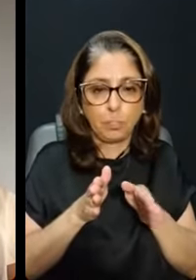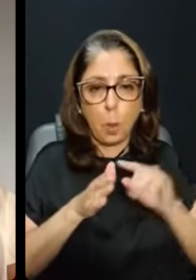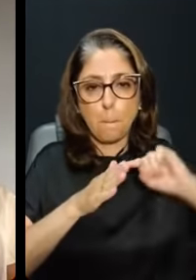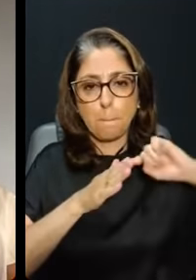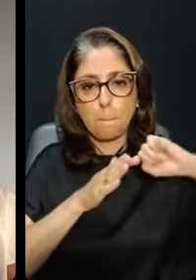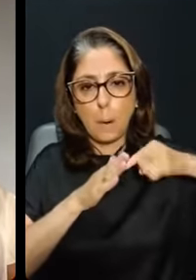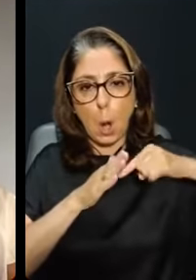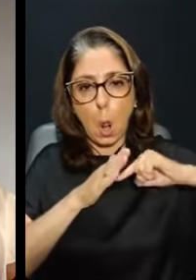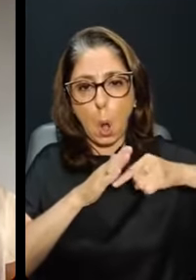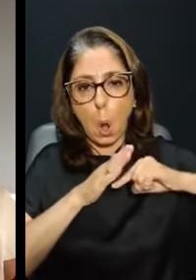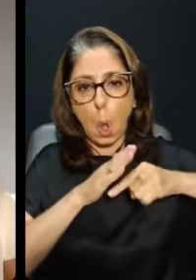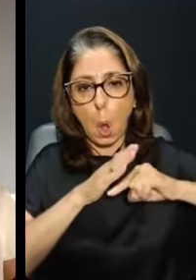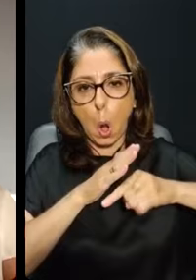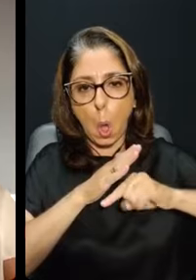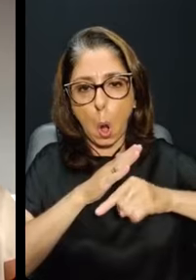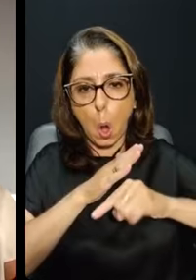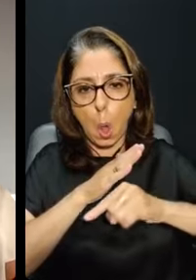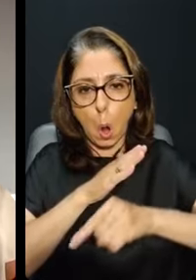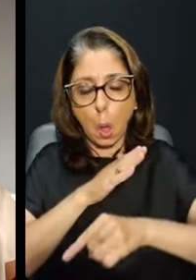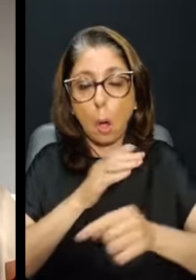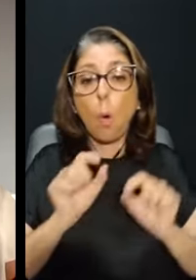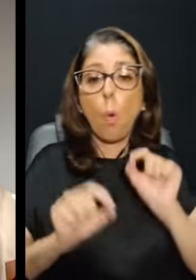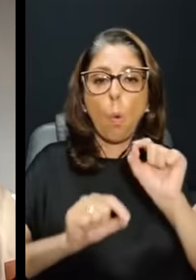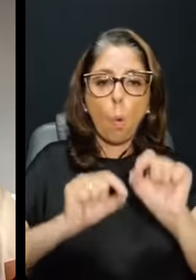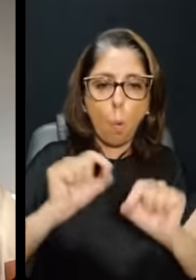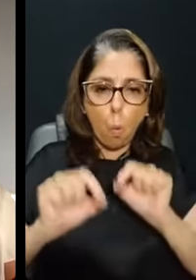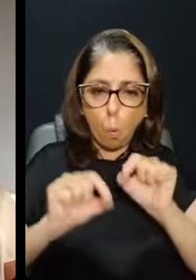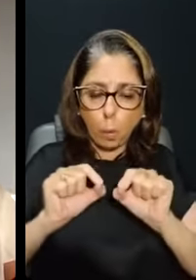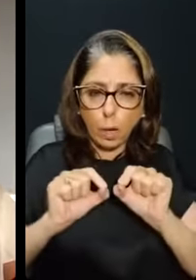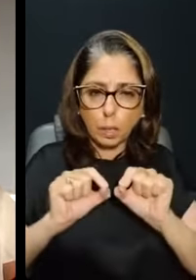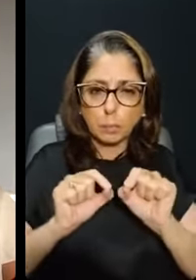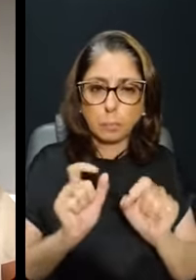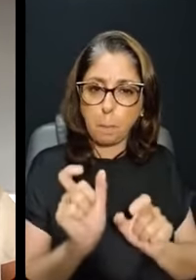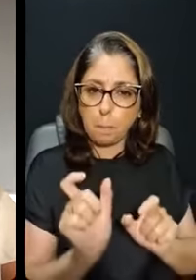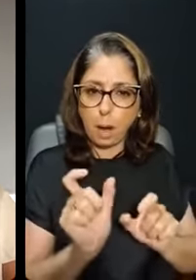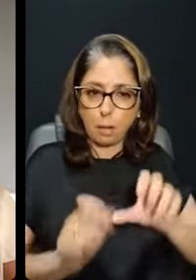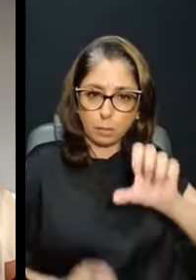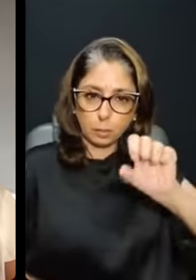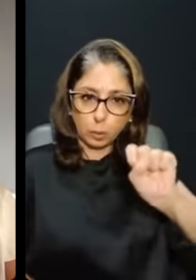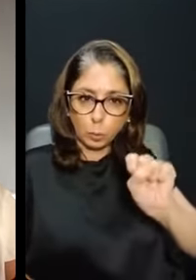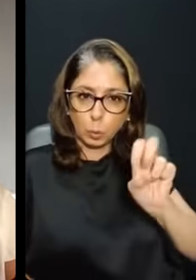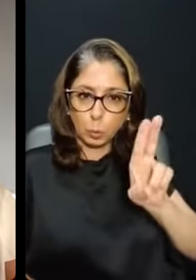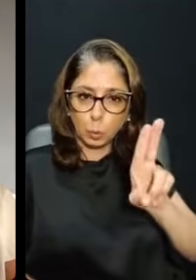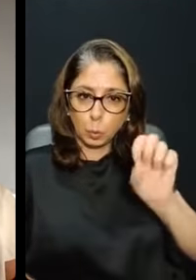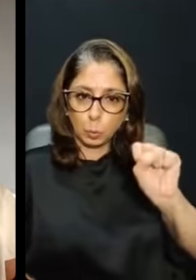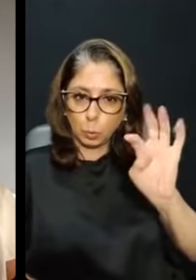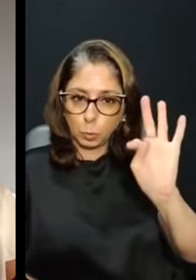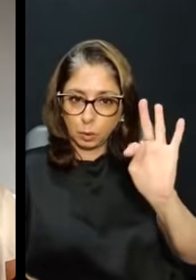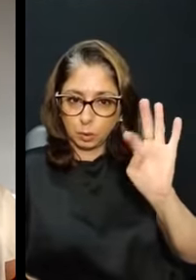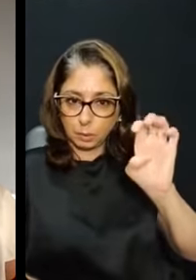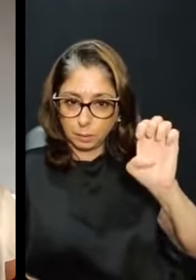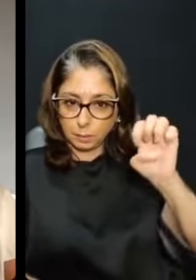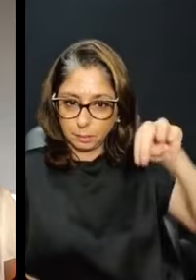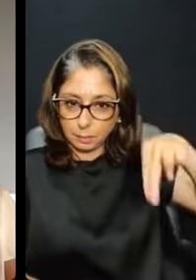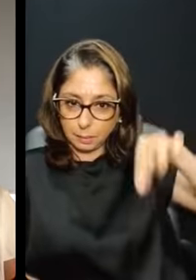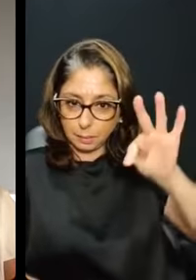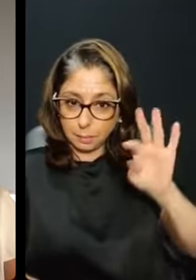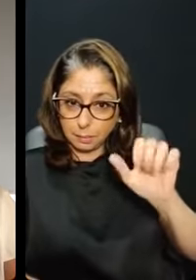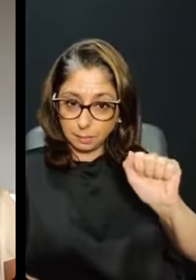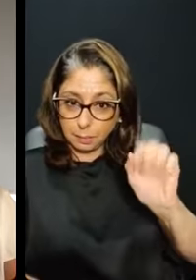sustentabilidade, entendendo que a acessibilidade, pouco se fala sobre isso, mas a acessibilidade, ela é uma perninha